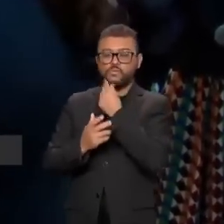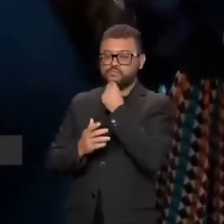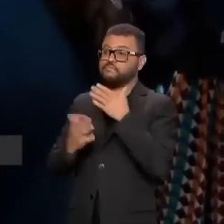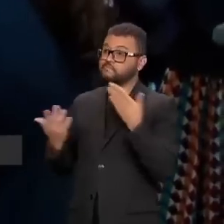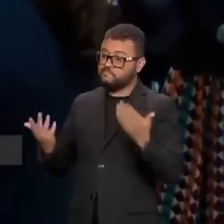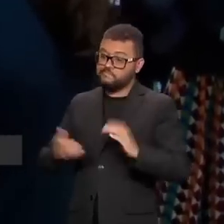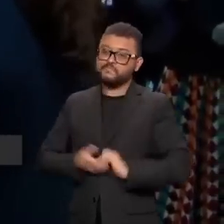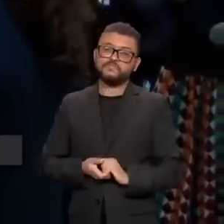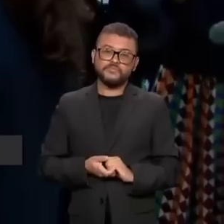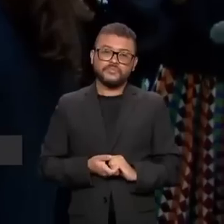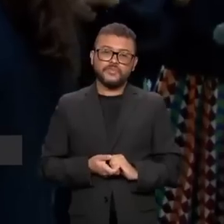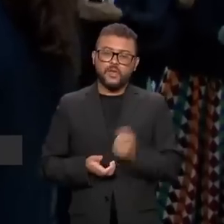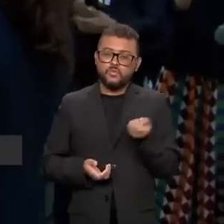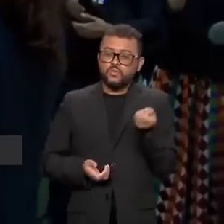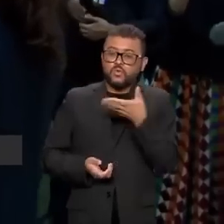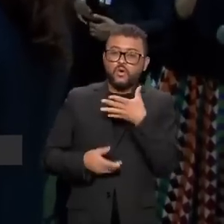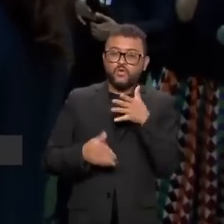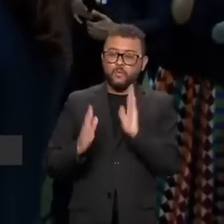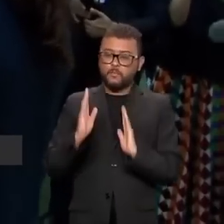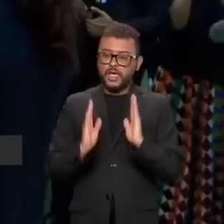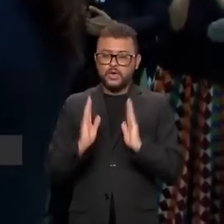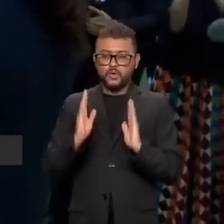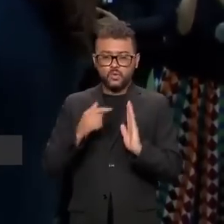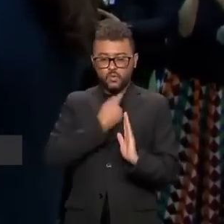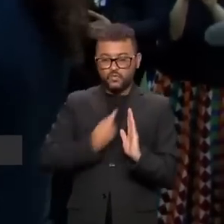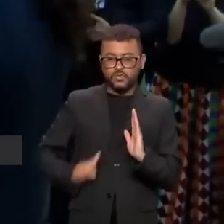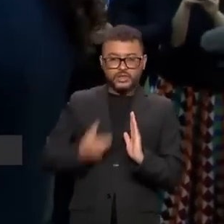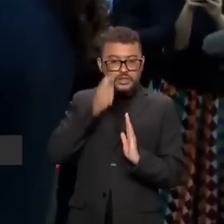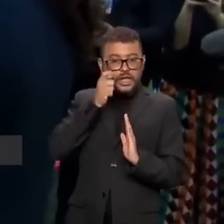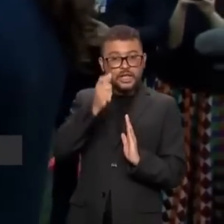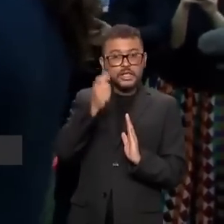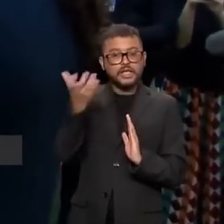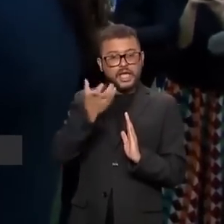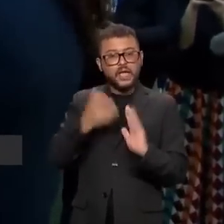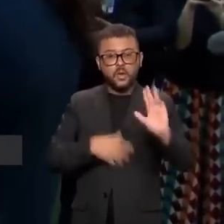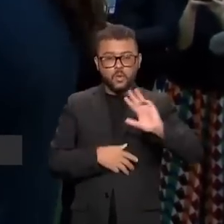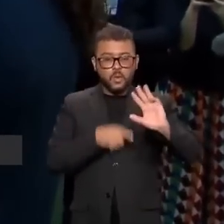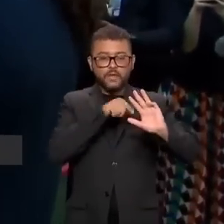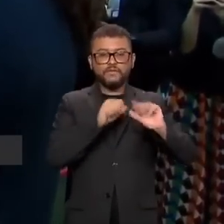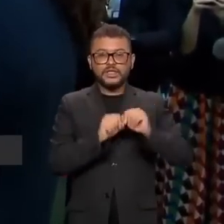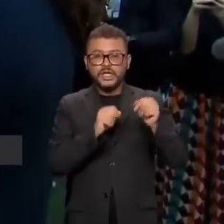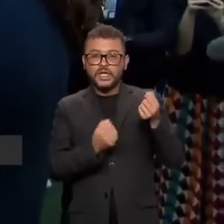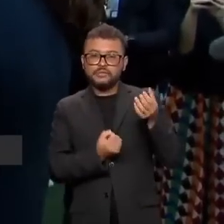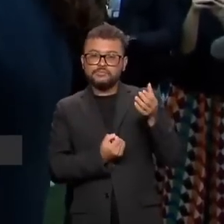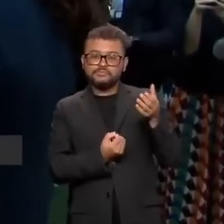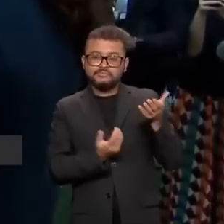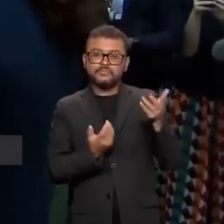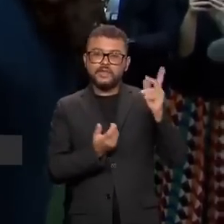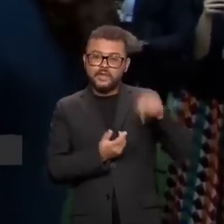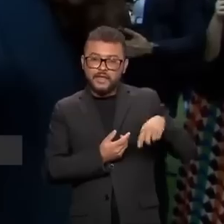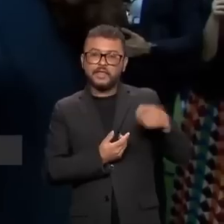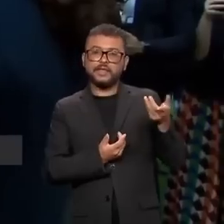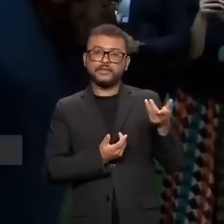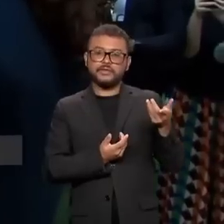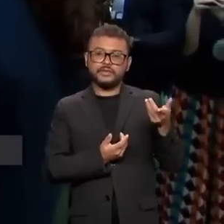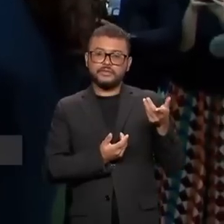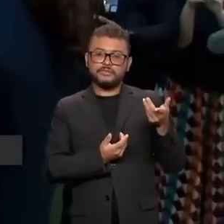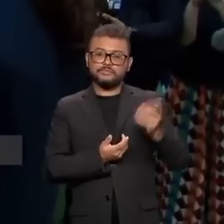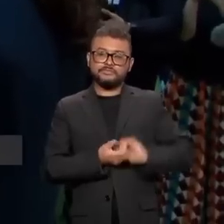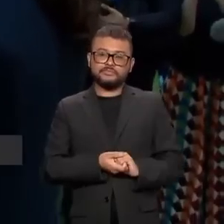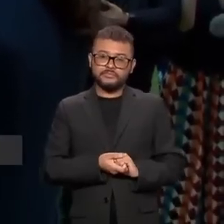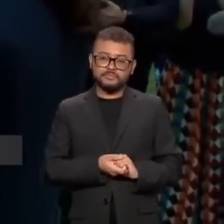Enfim, acho que é um novo tempo que esse governo, o governo do presidente Lula aqui, que é né, tudo